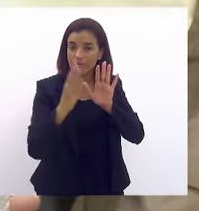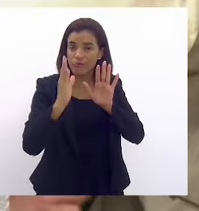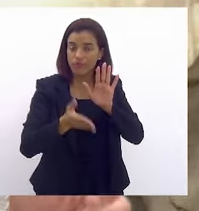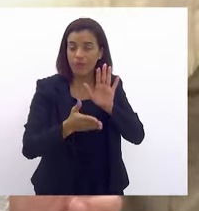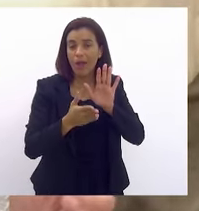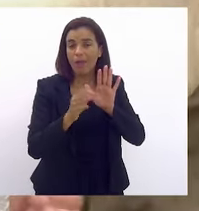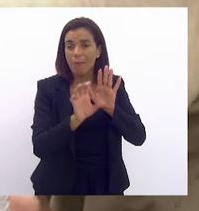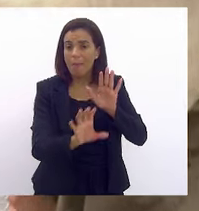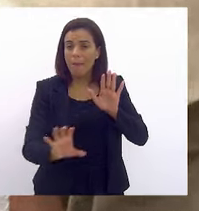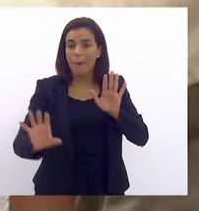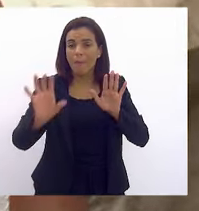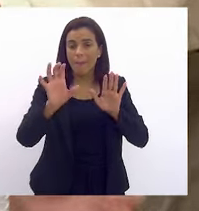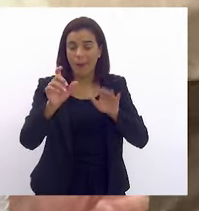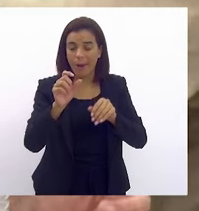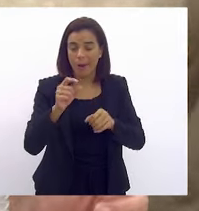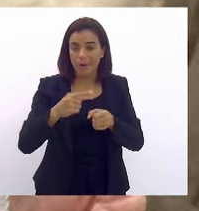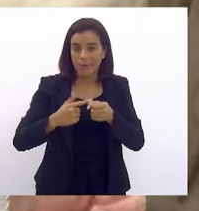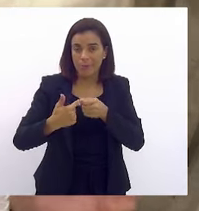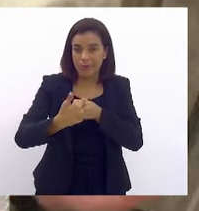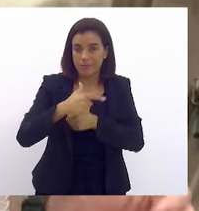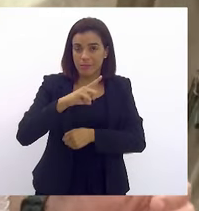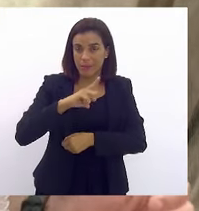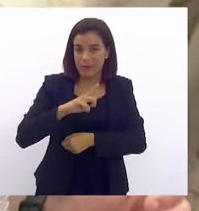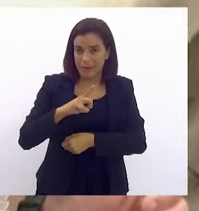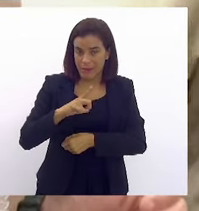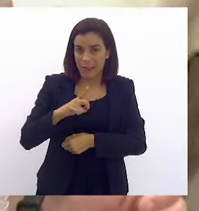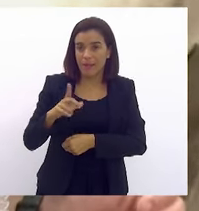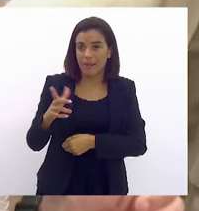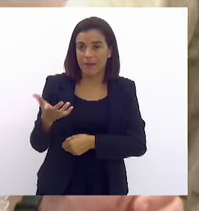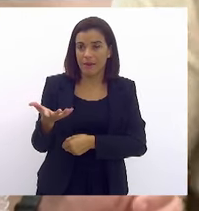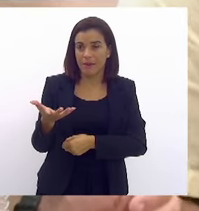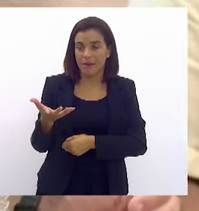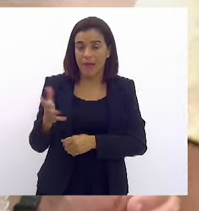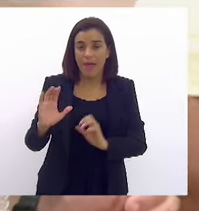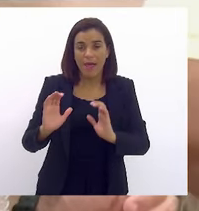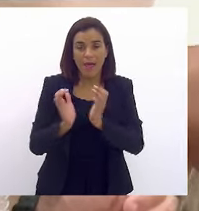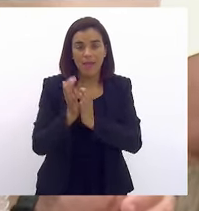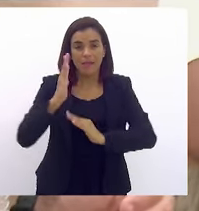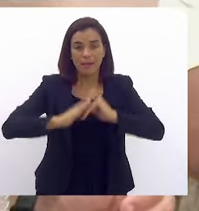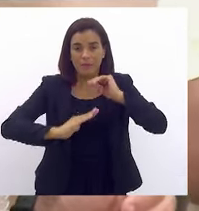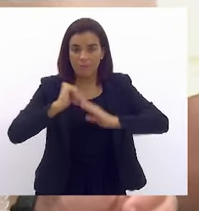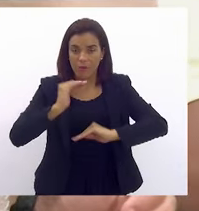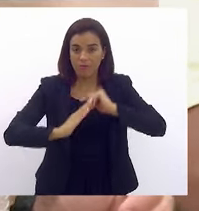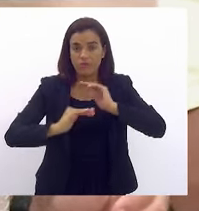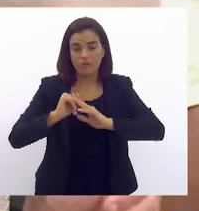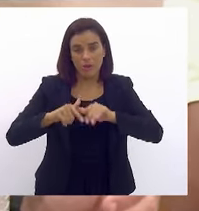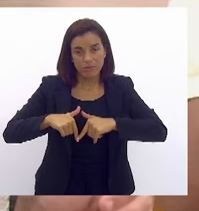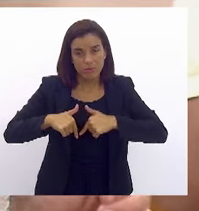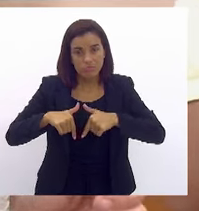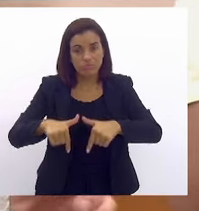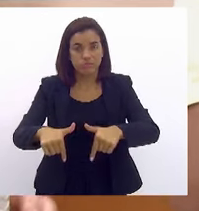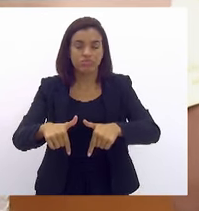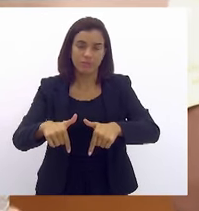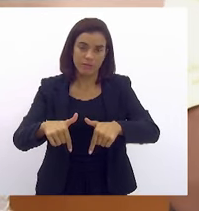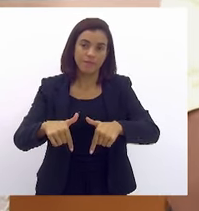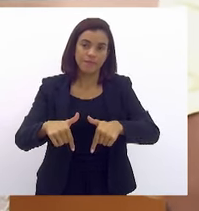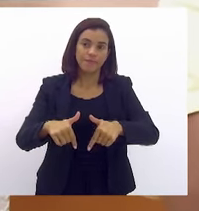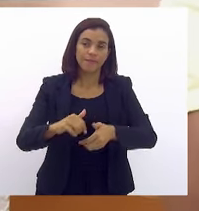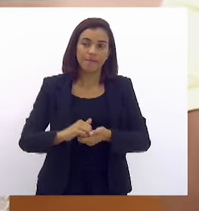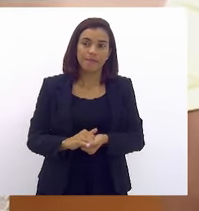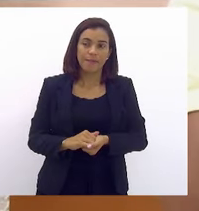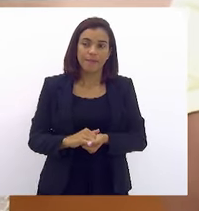todos os municípios que têm qualidade e equipe técnica para fazer esse tipo de atuação.